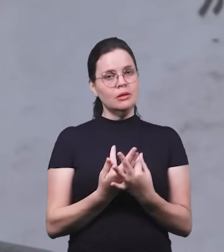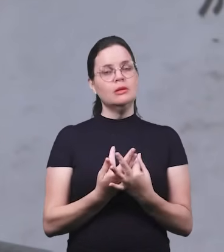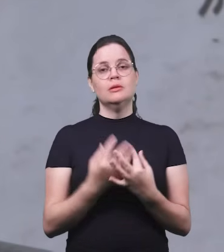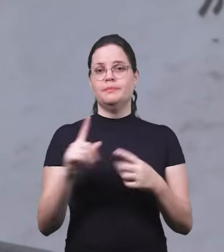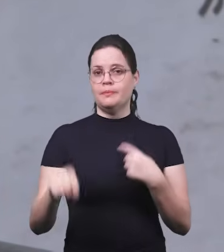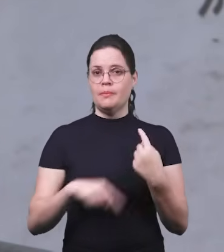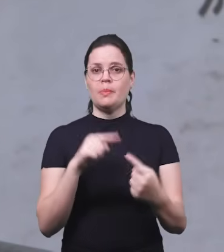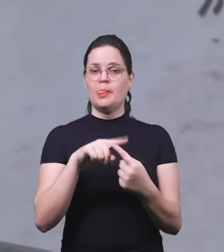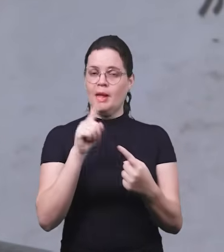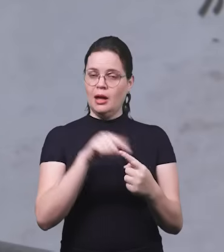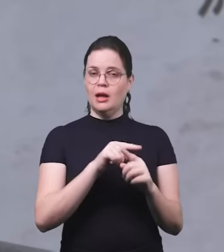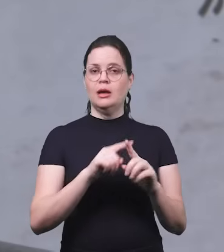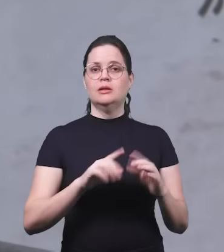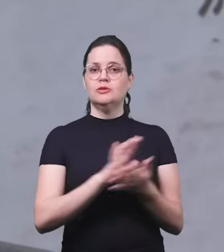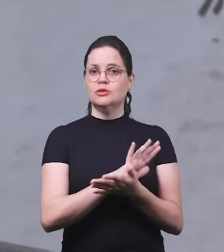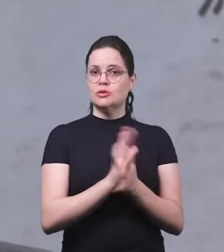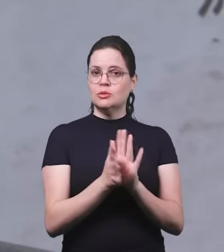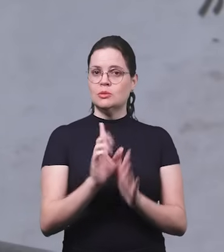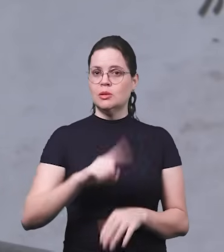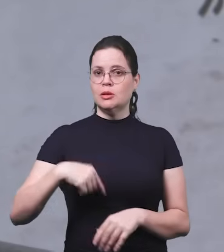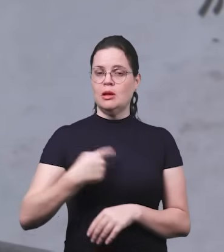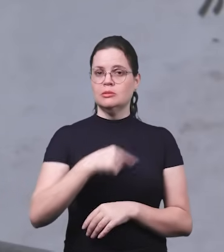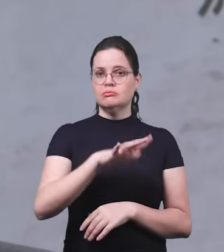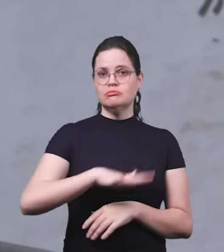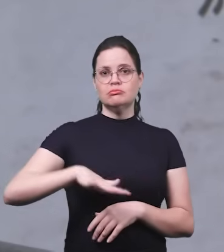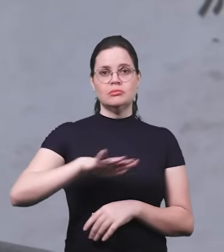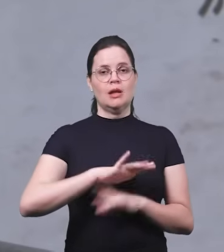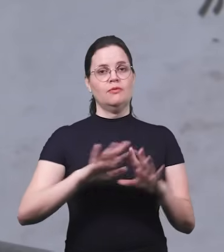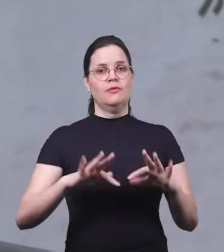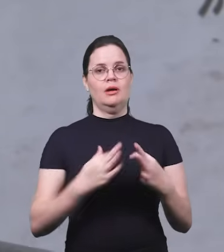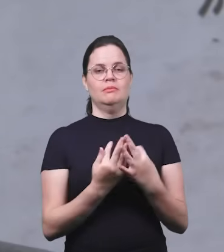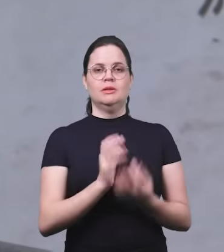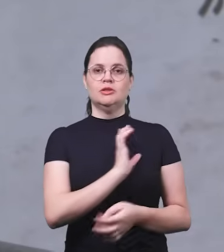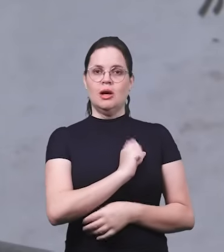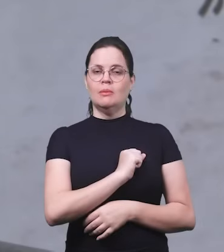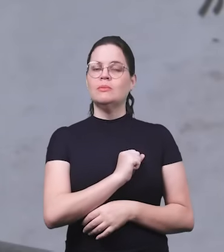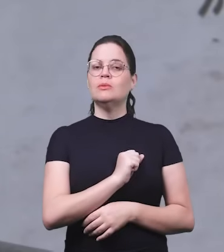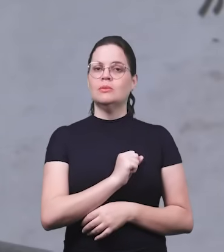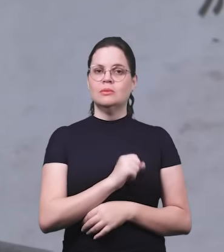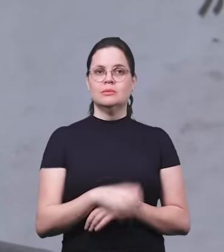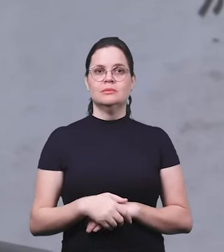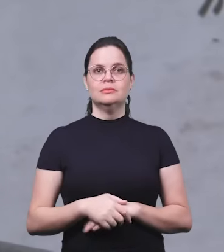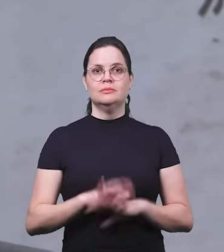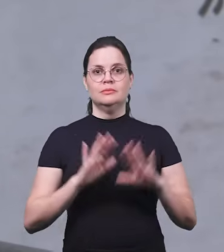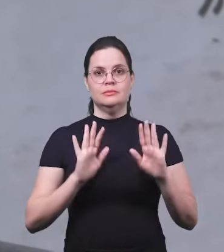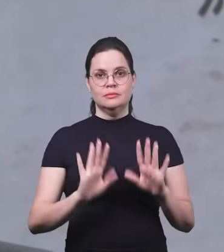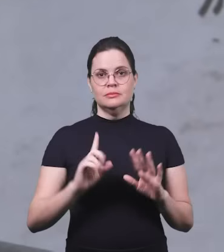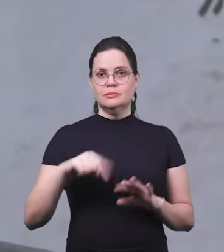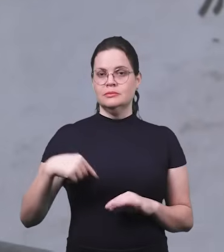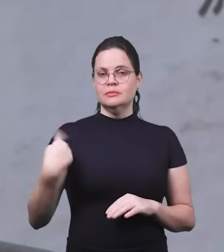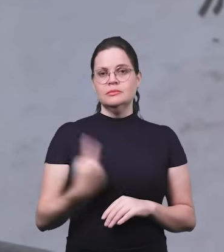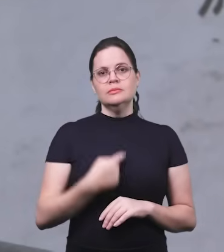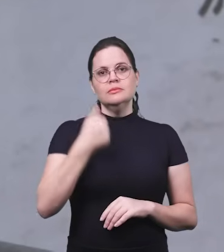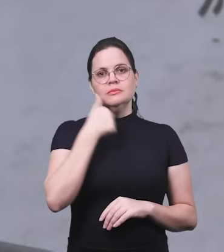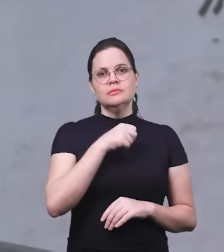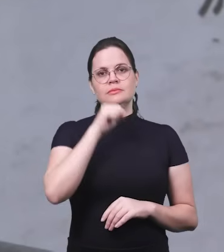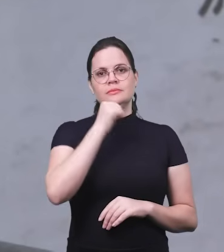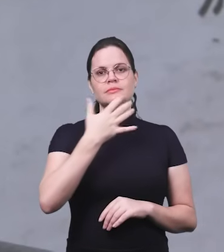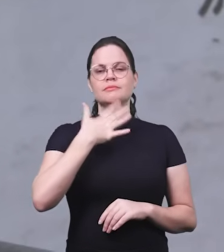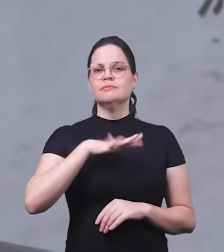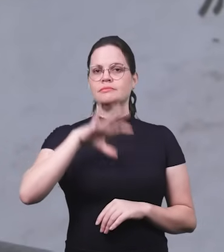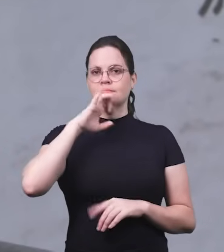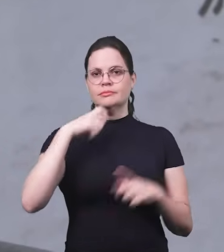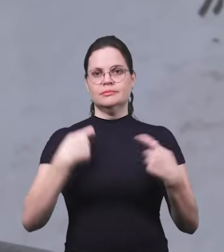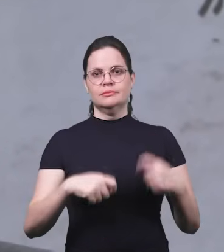é destruir o quê? O ninho, esse ambiente, né, tão agradável. Então nós pais, nós precisamos ter essa